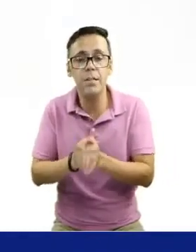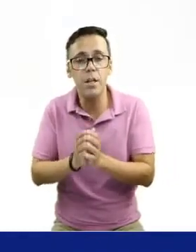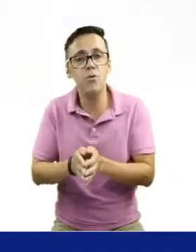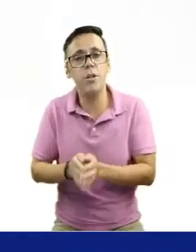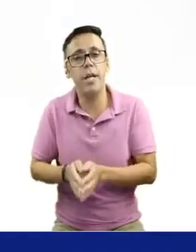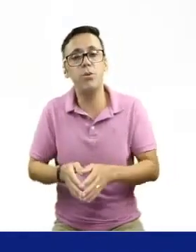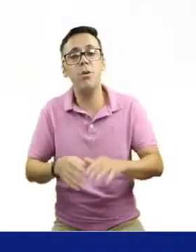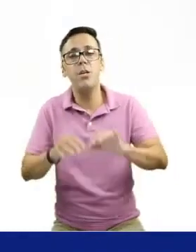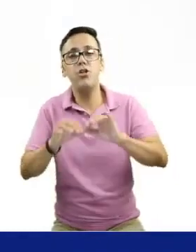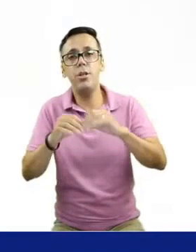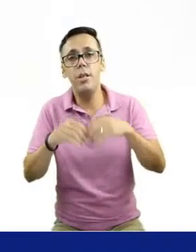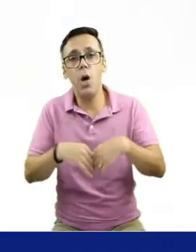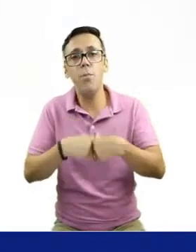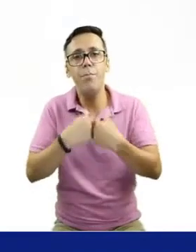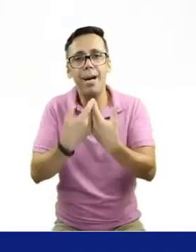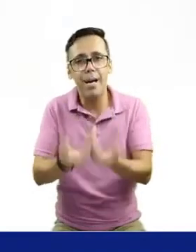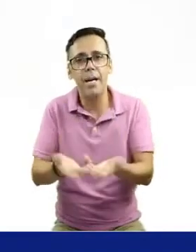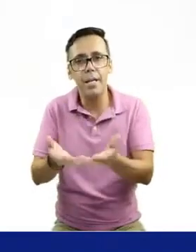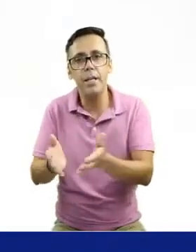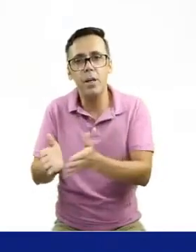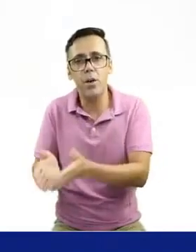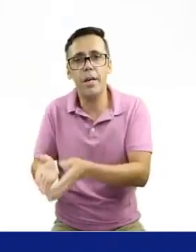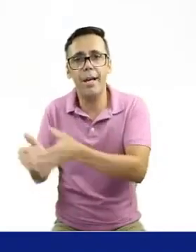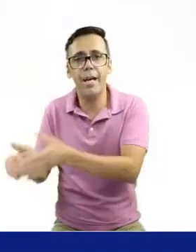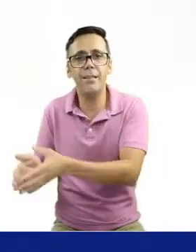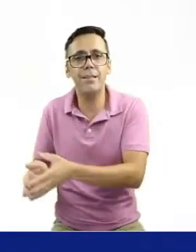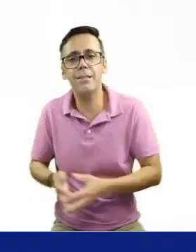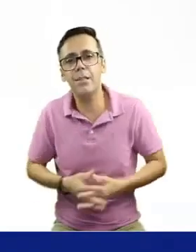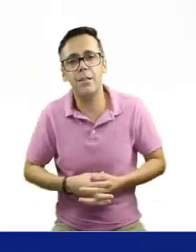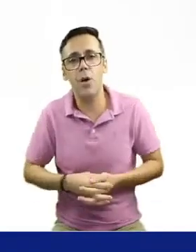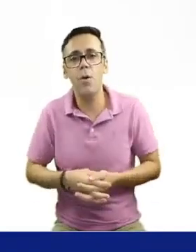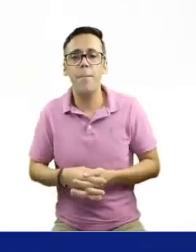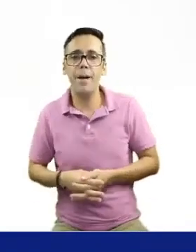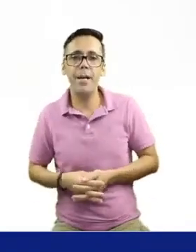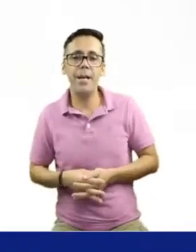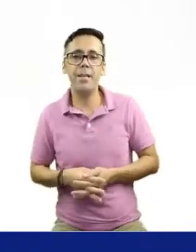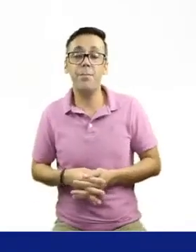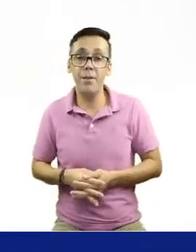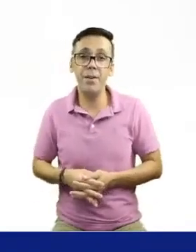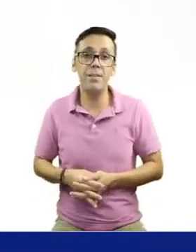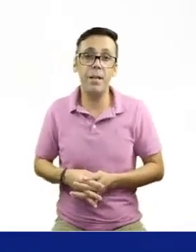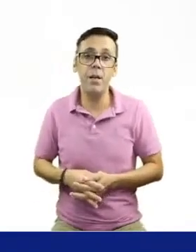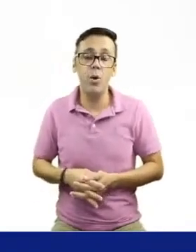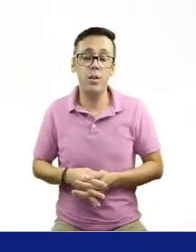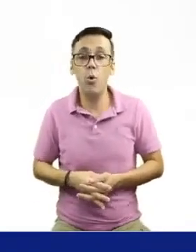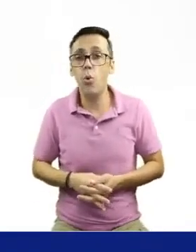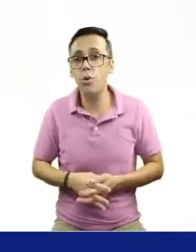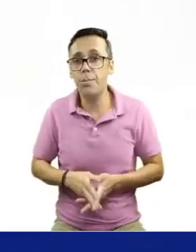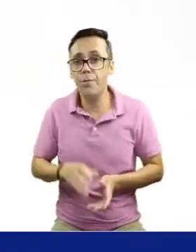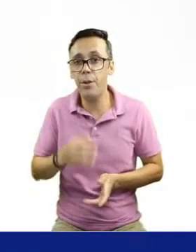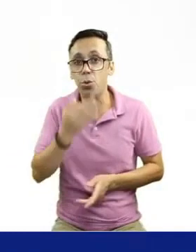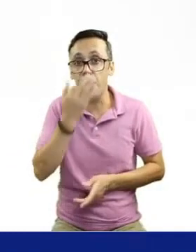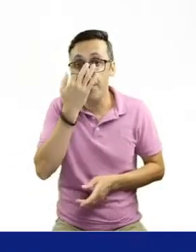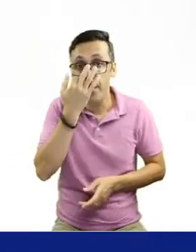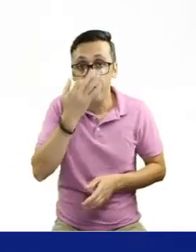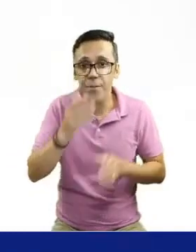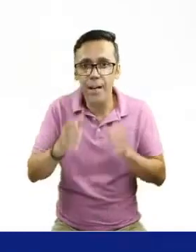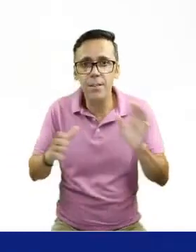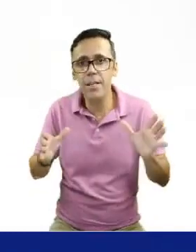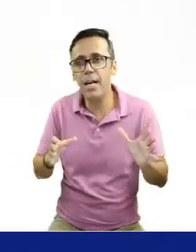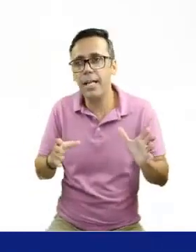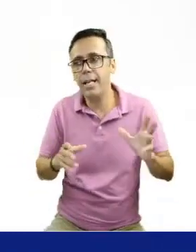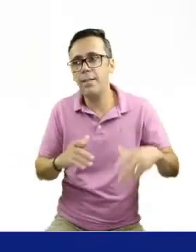com certeza tem o direito de não pagar aí agora essa inscrição para arrecadar para o concurso a Prefeitura